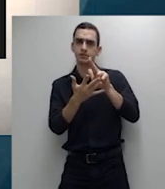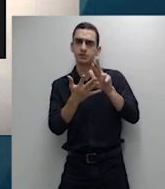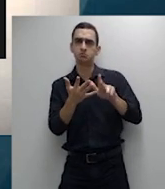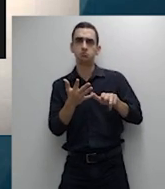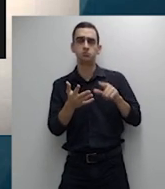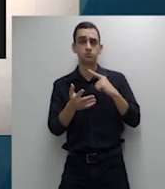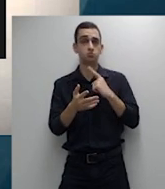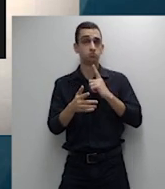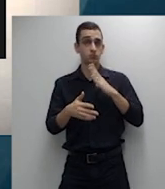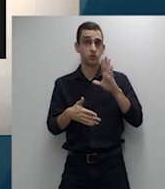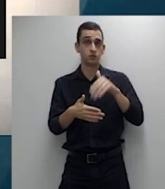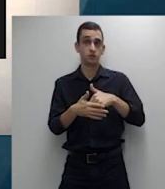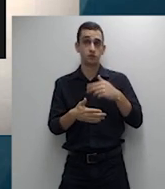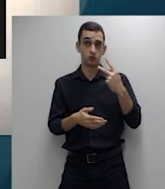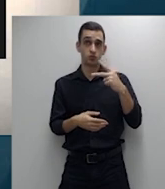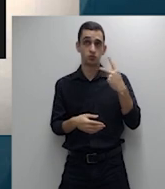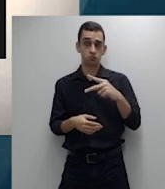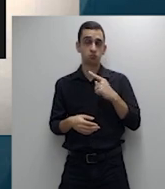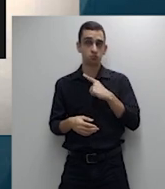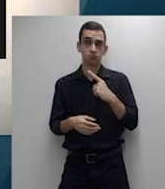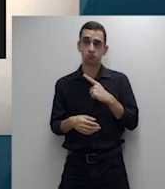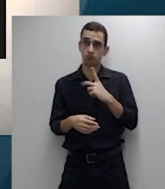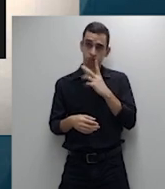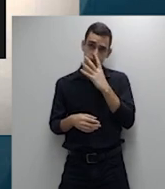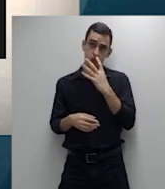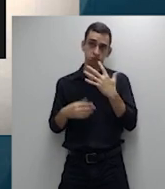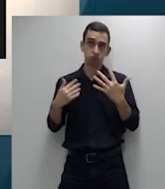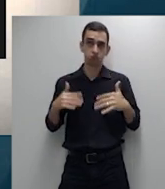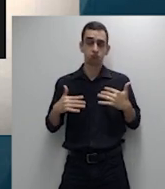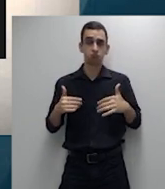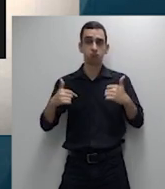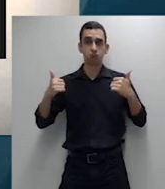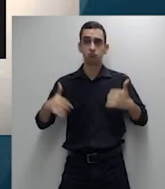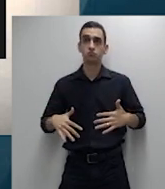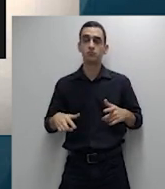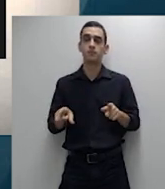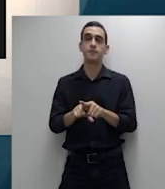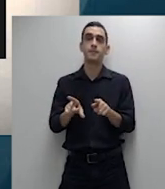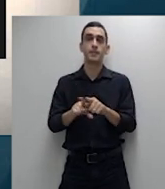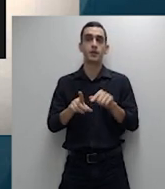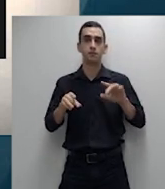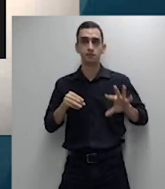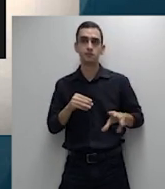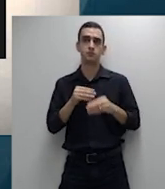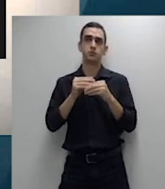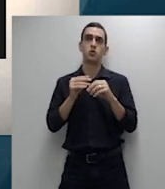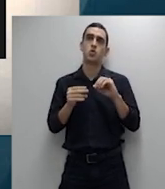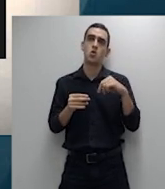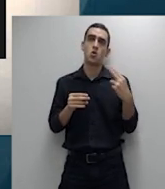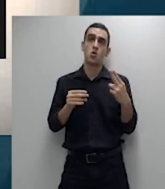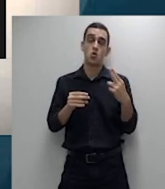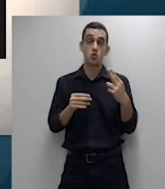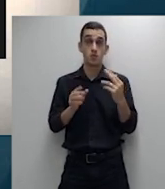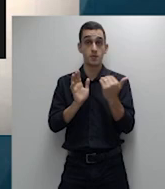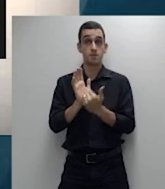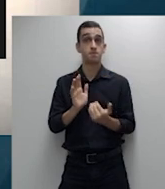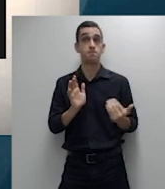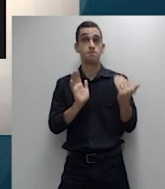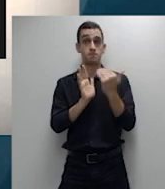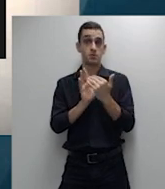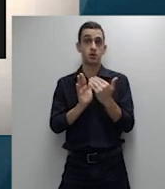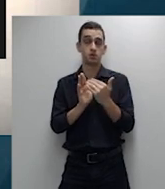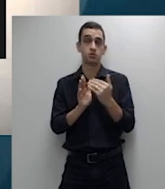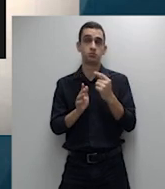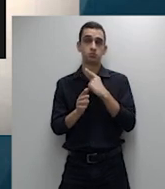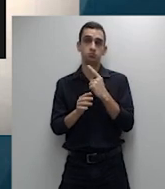a quase que mecanicamente nesta atribui ou se a cresce o crédito nédio